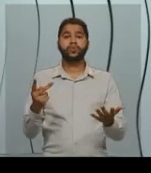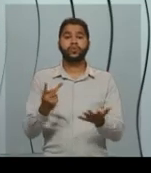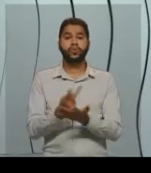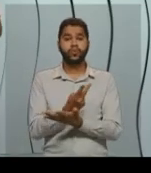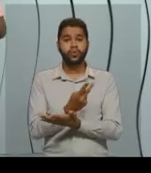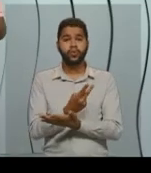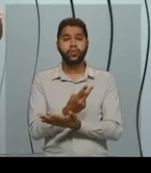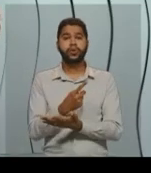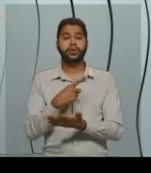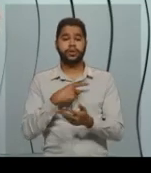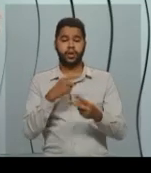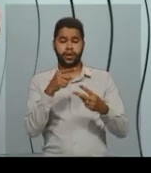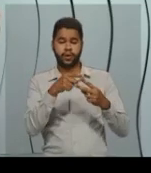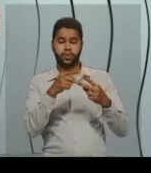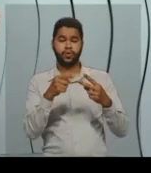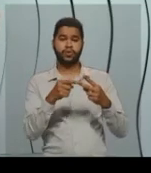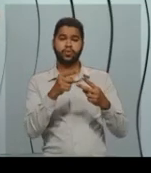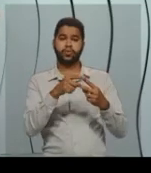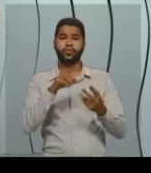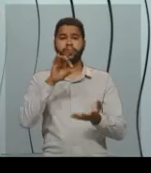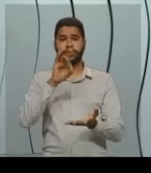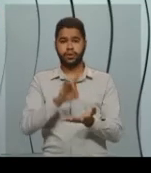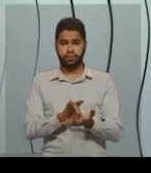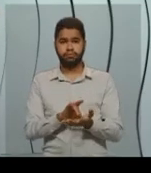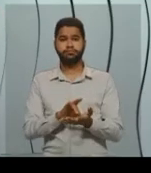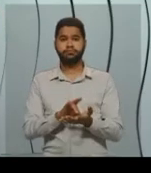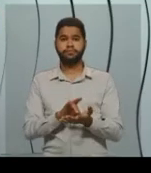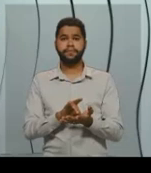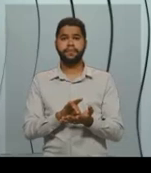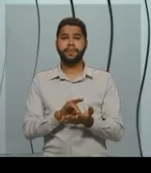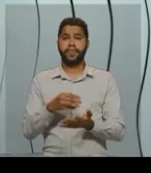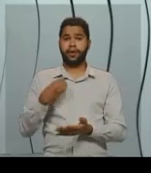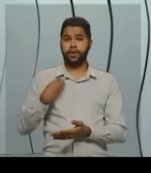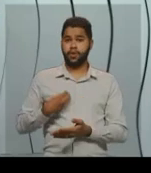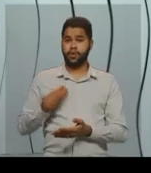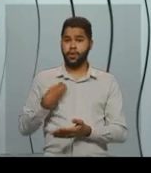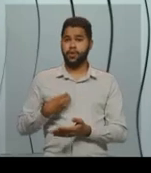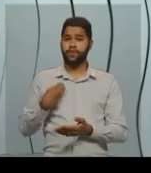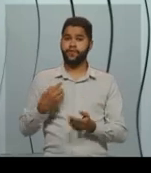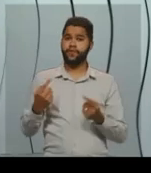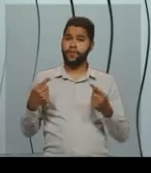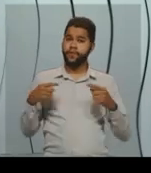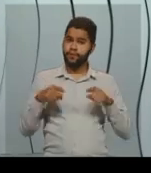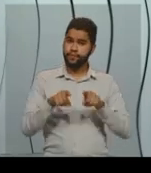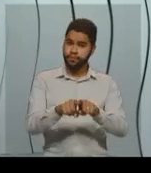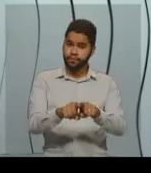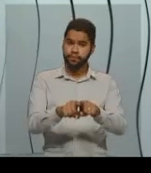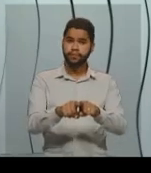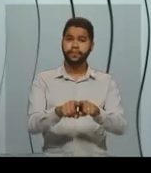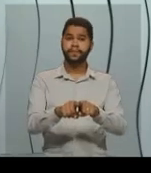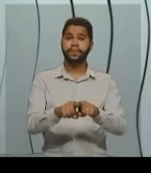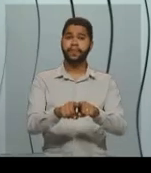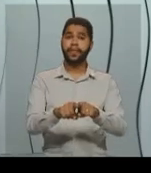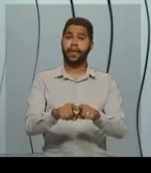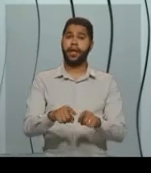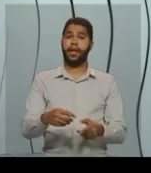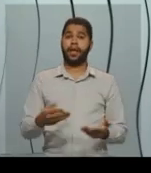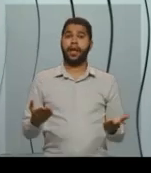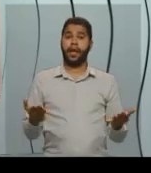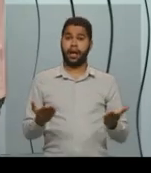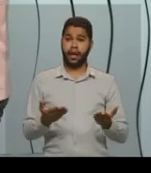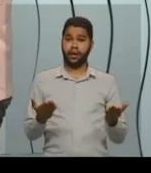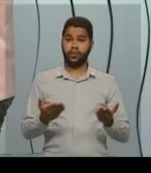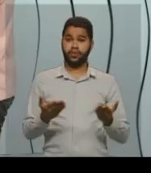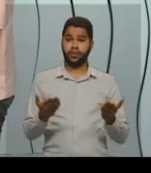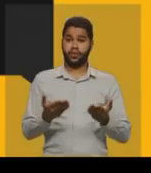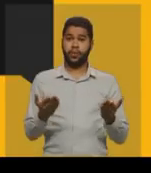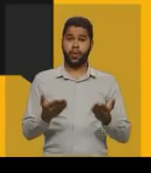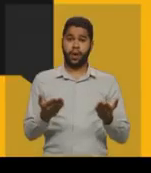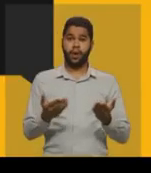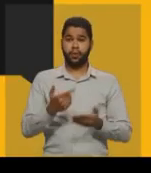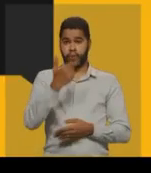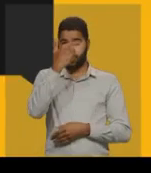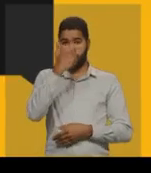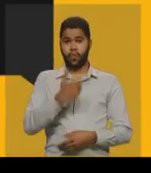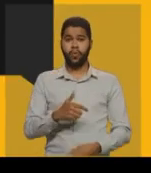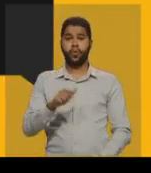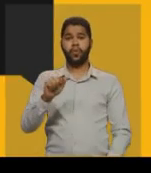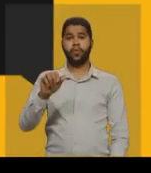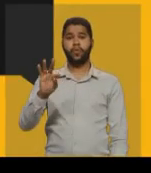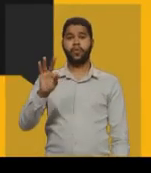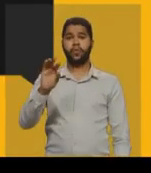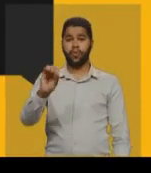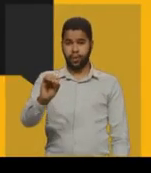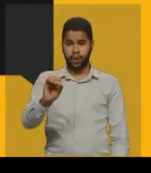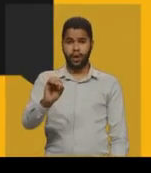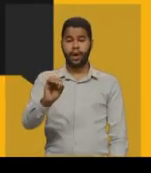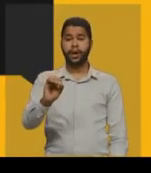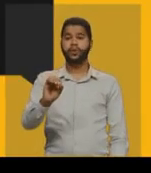possui duas realidades que convivem ao mesmo tempo. Uma realidade atual, que é o ato, vou ler aqui para vocês. O